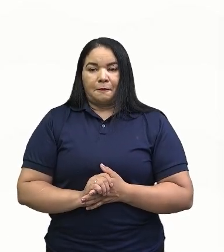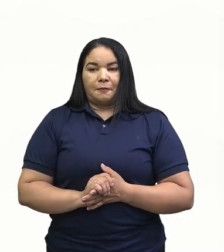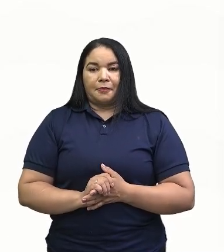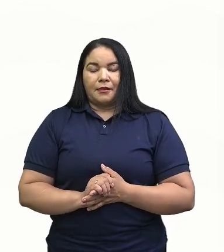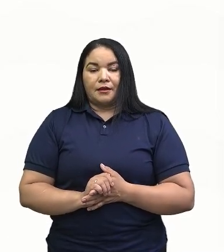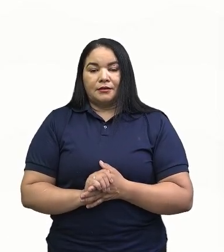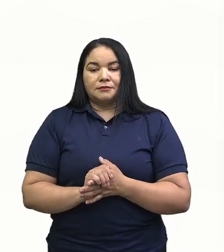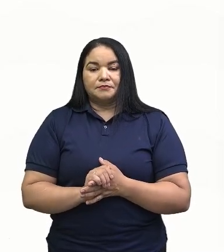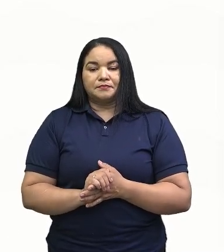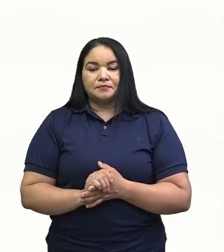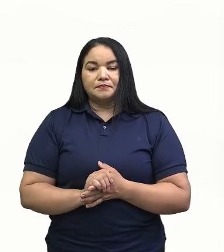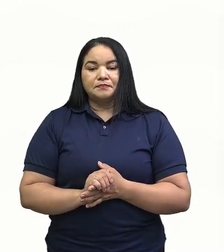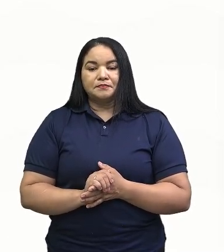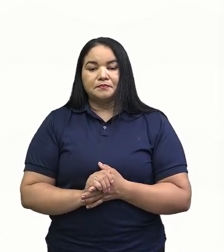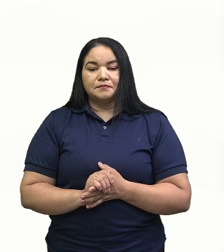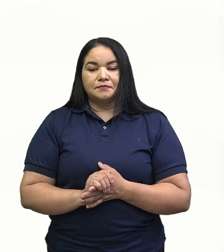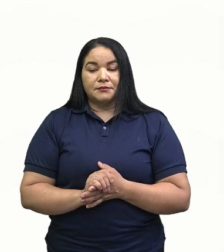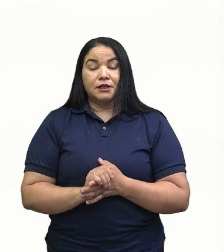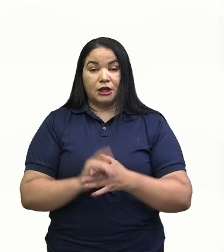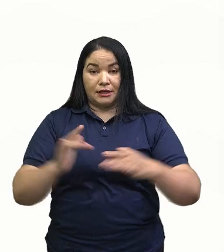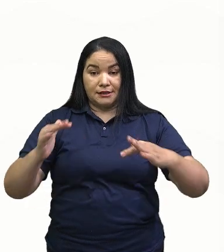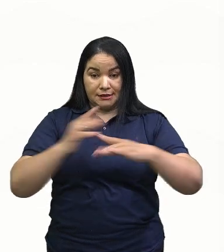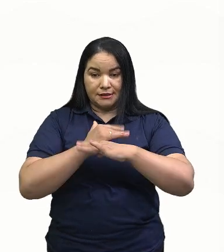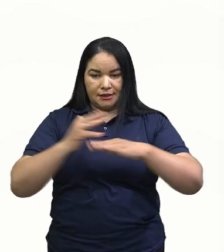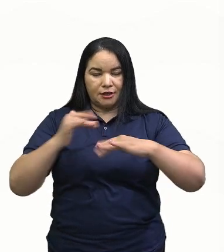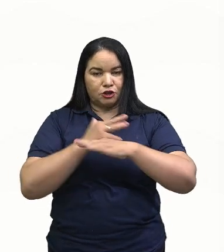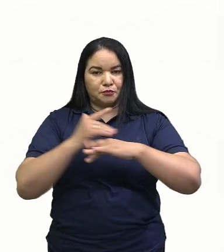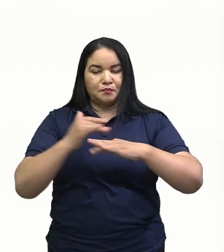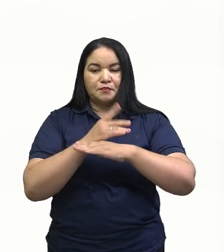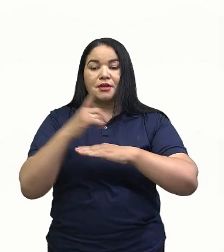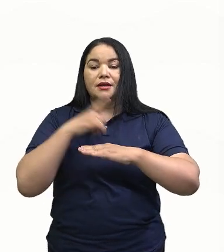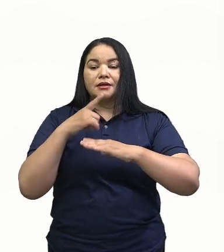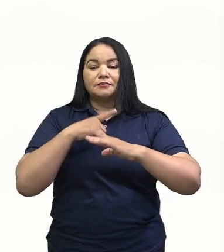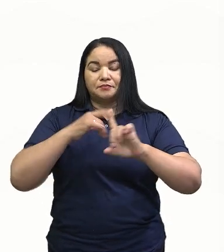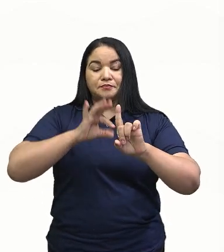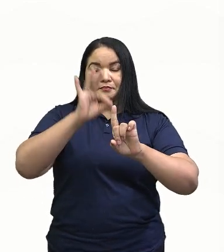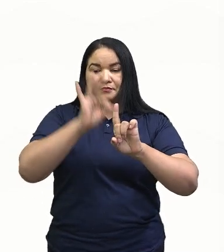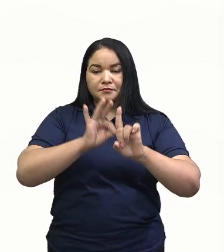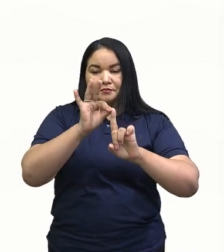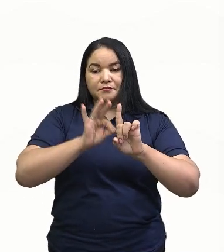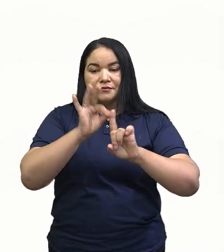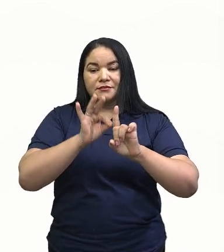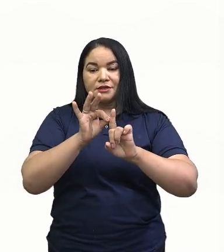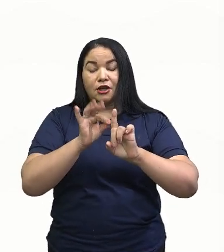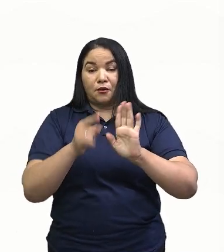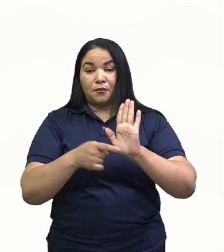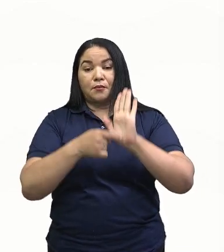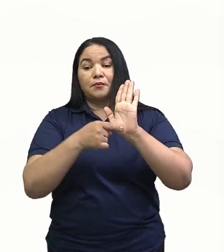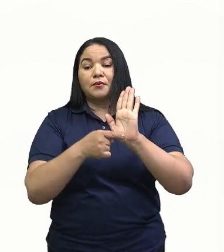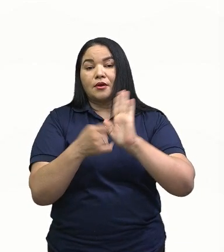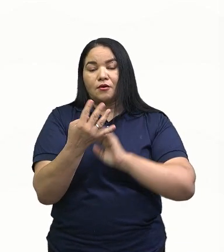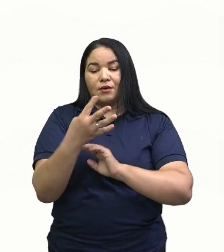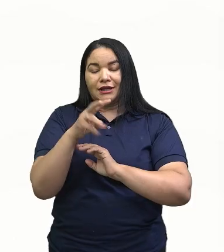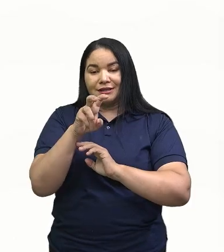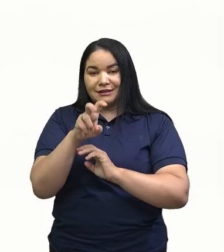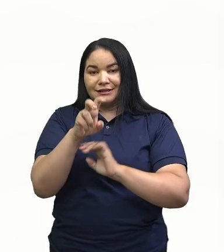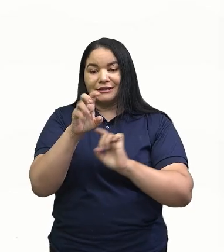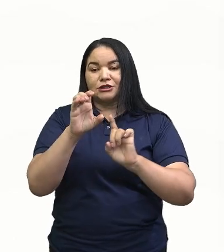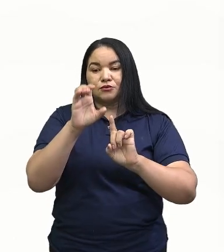Nós temos aqui, numa cidade, a temperatura registrada foi de